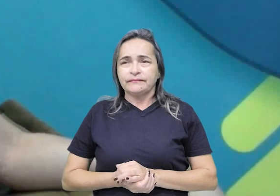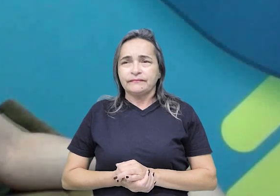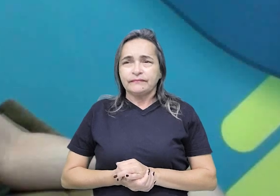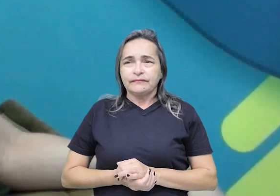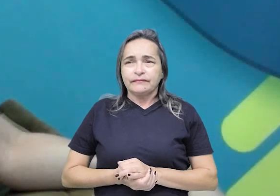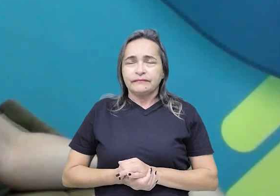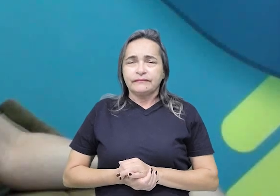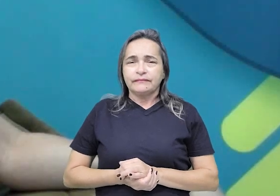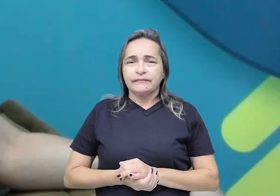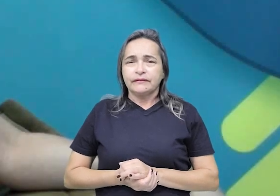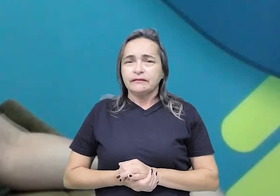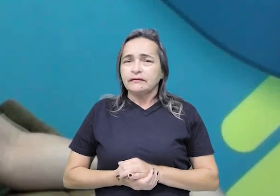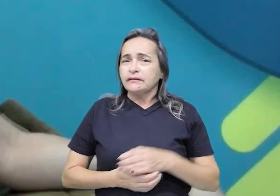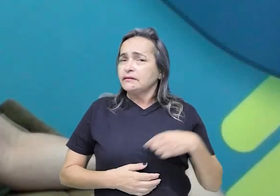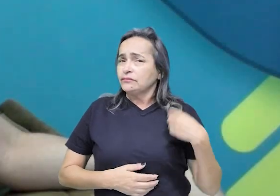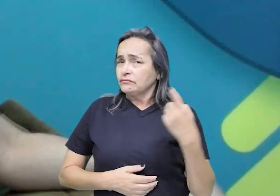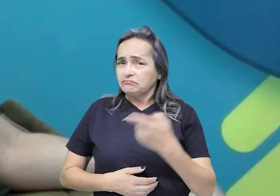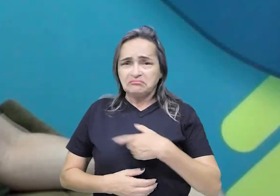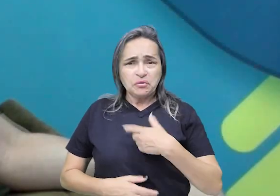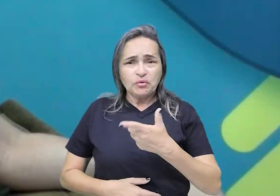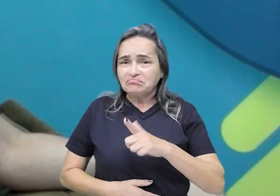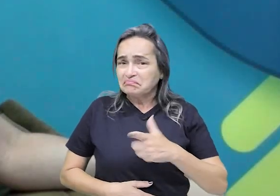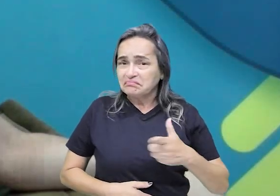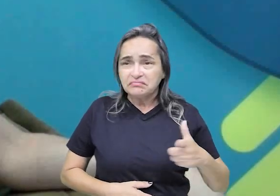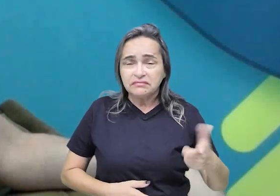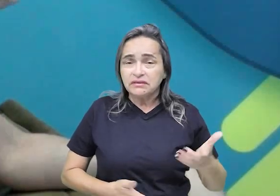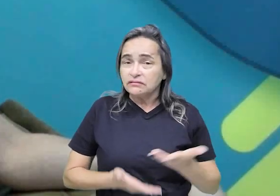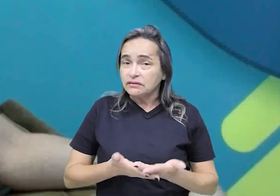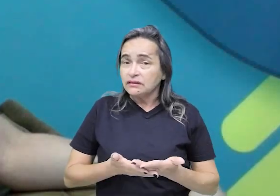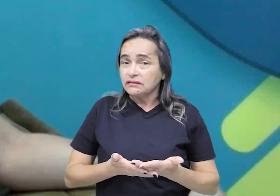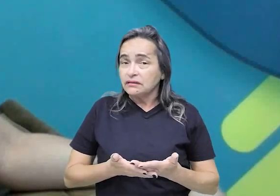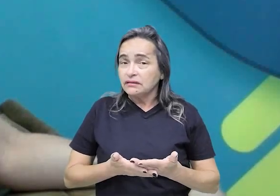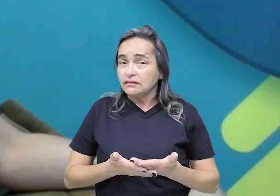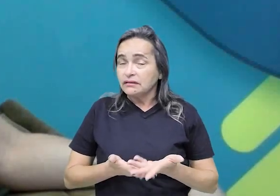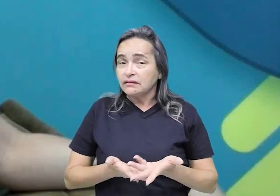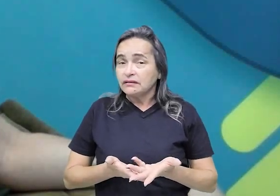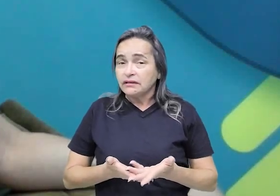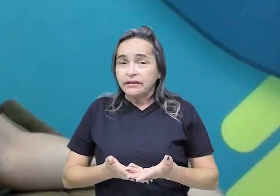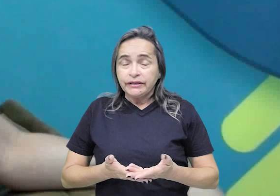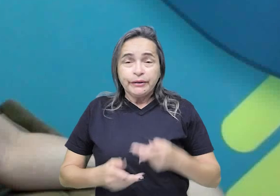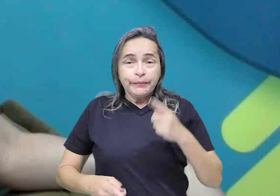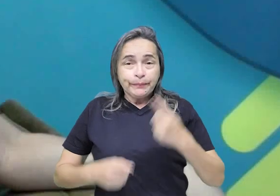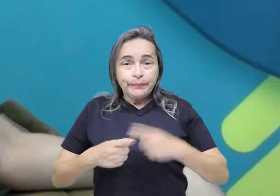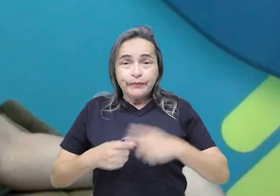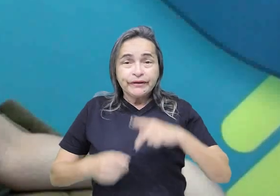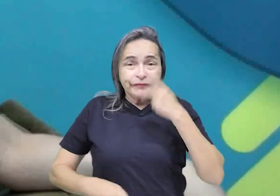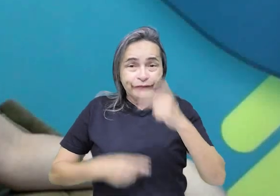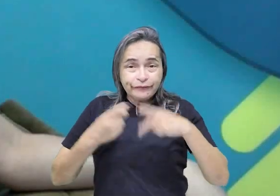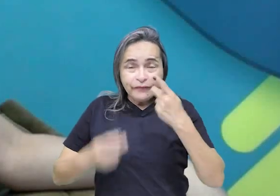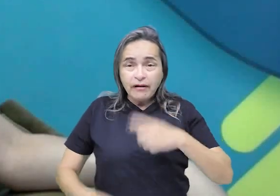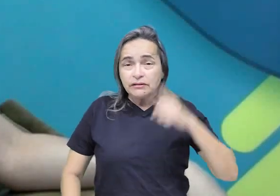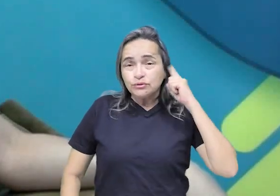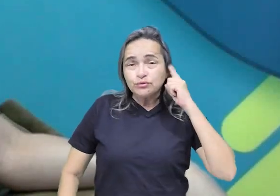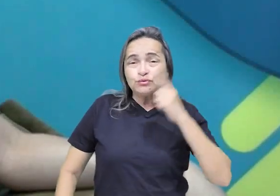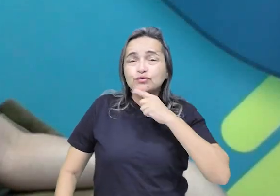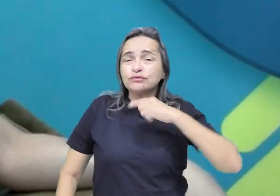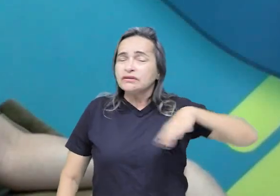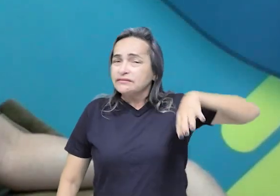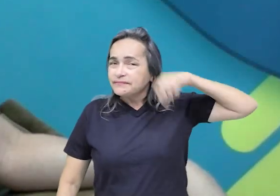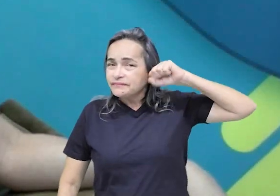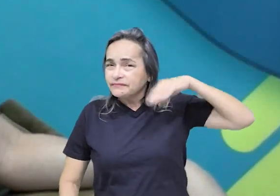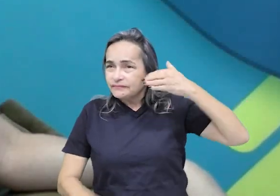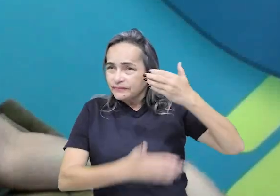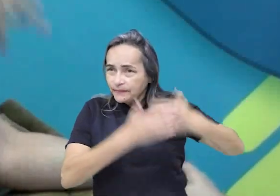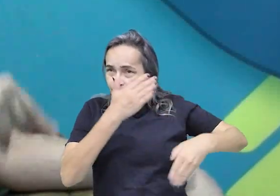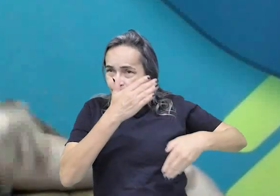tem, porque tipo assim, Marcela, a gente está falando de surdez e de perda auditiva. Mas geralmente atrelada à perda auditiva